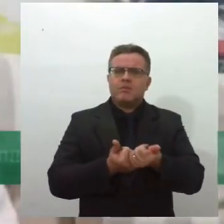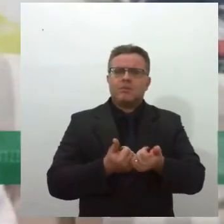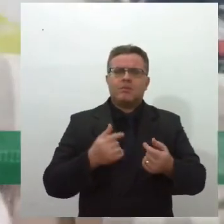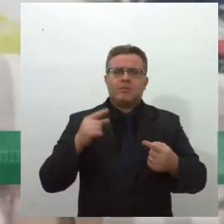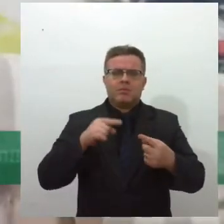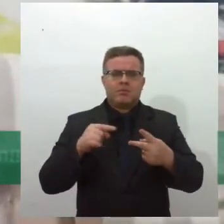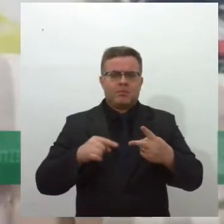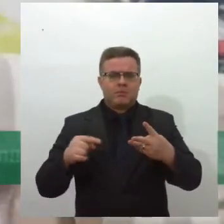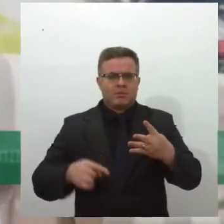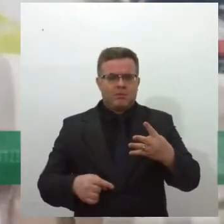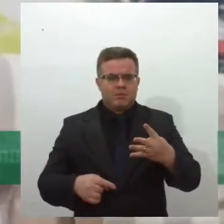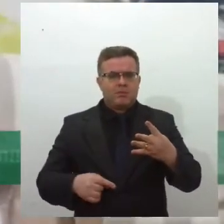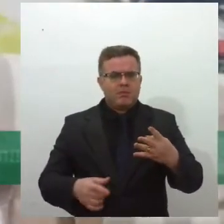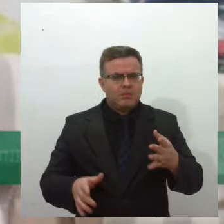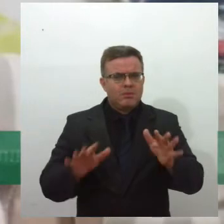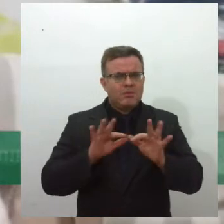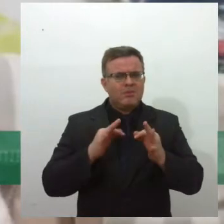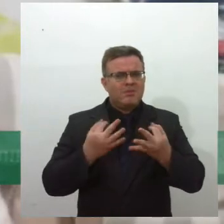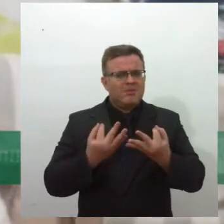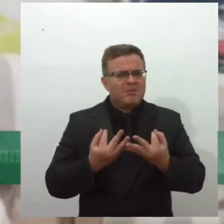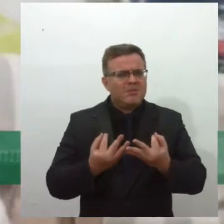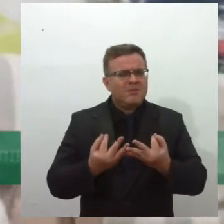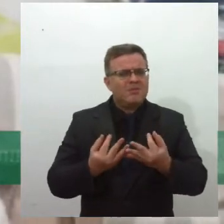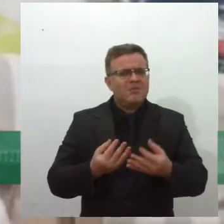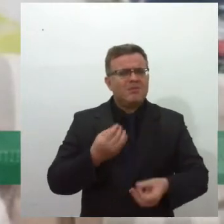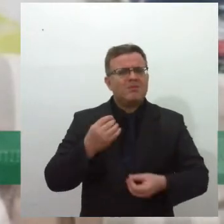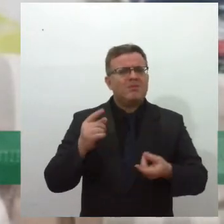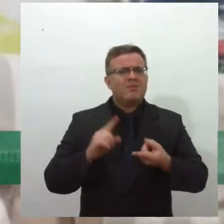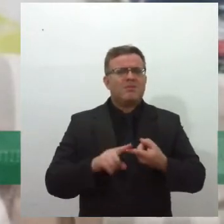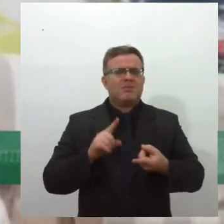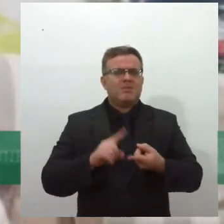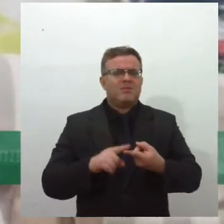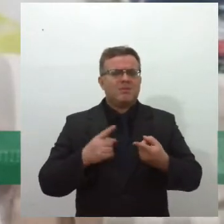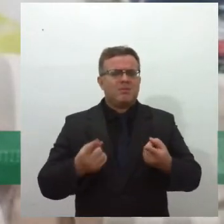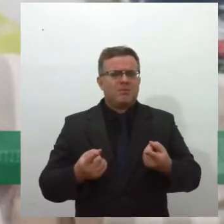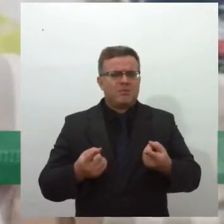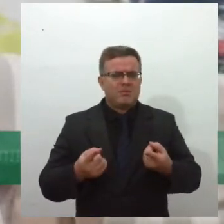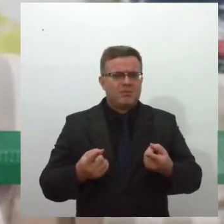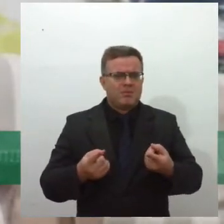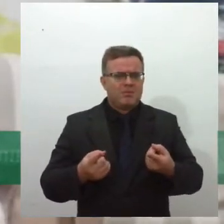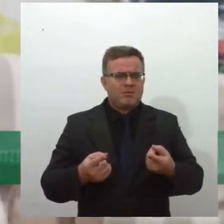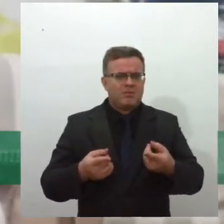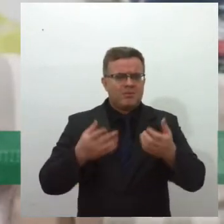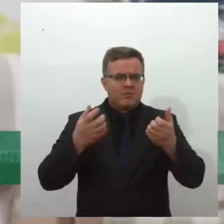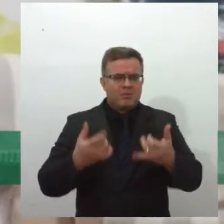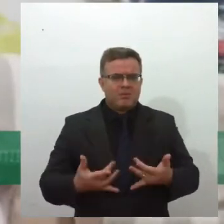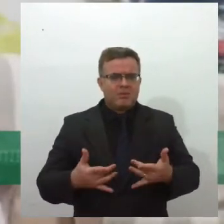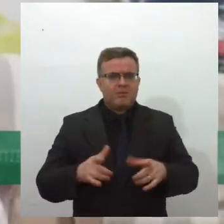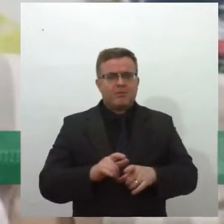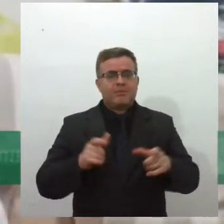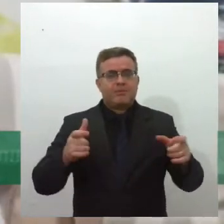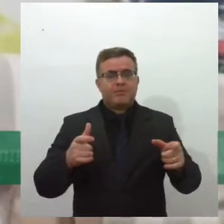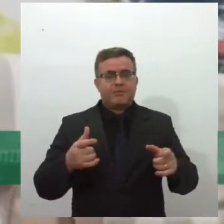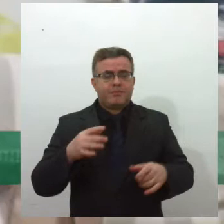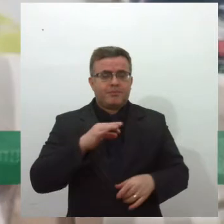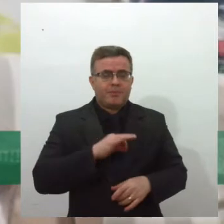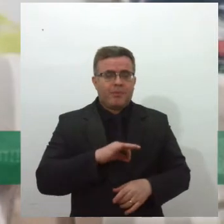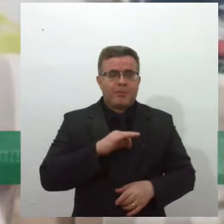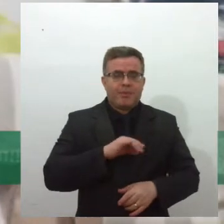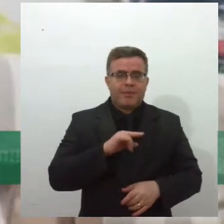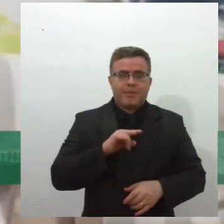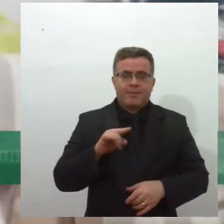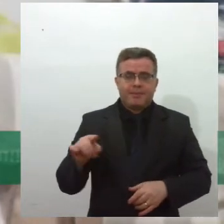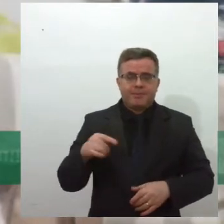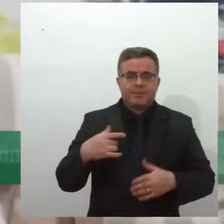aumento do custo da família, isso ajuda muito. E também a restaurar uma parte dessa renda perdida de alguém